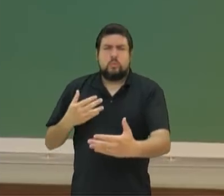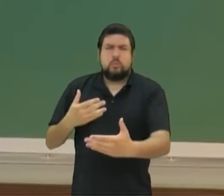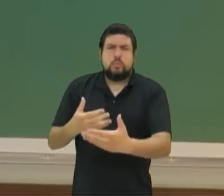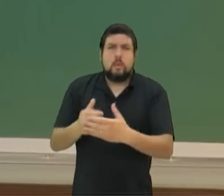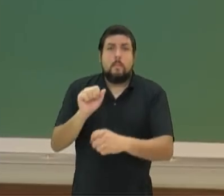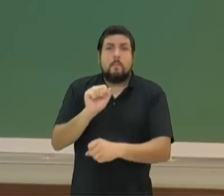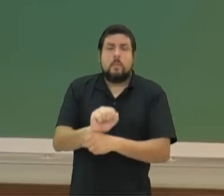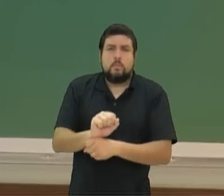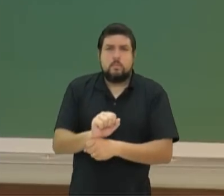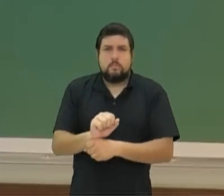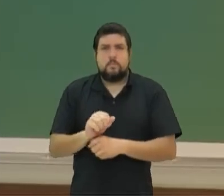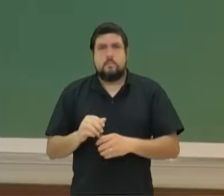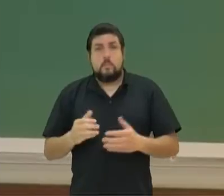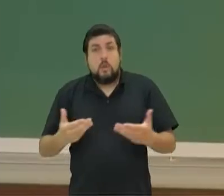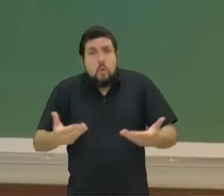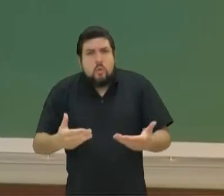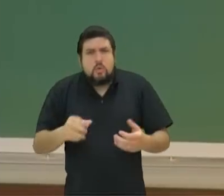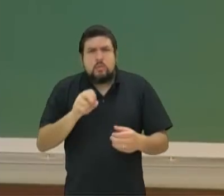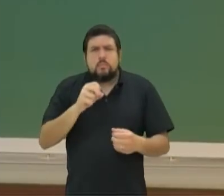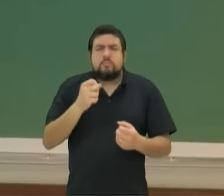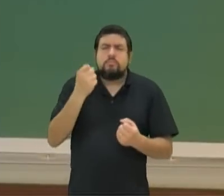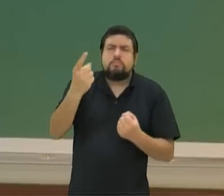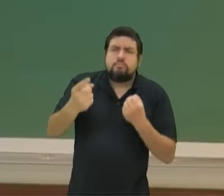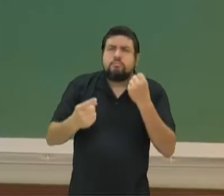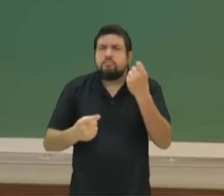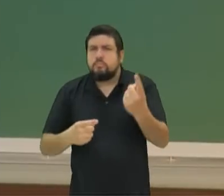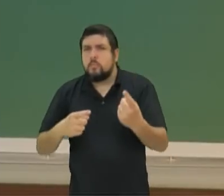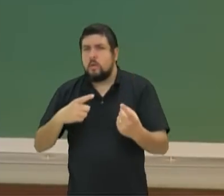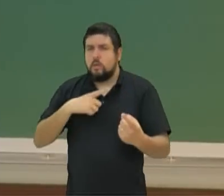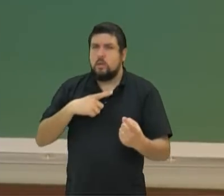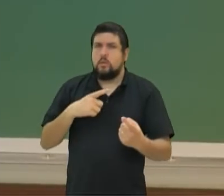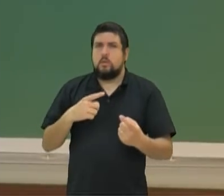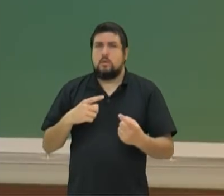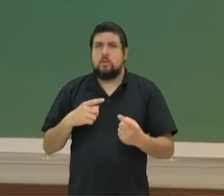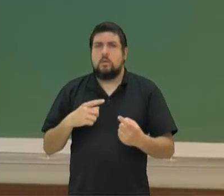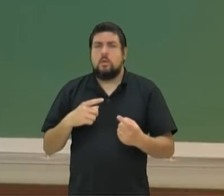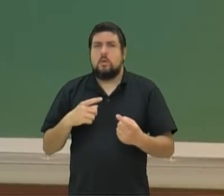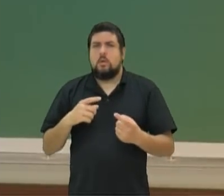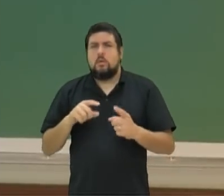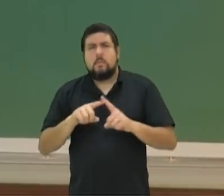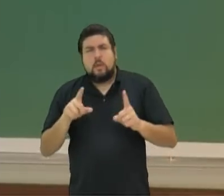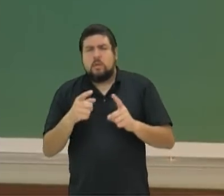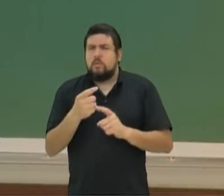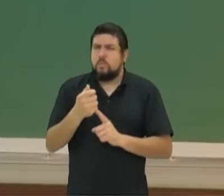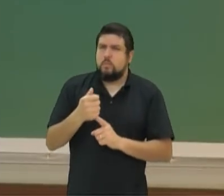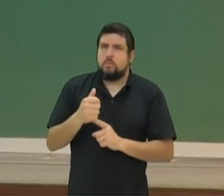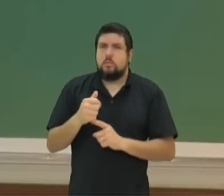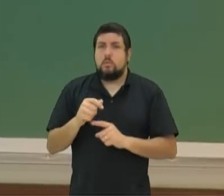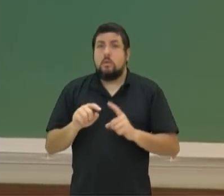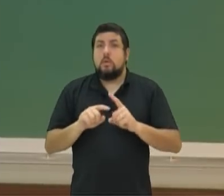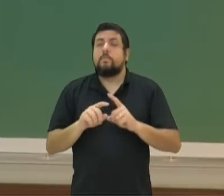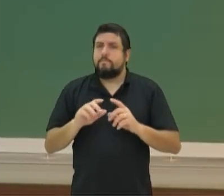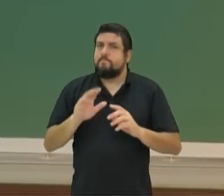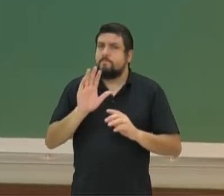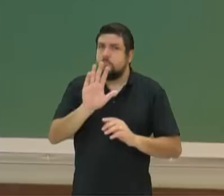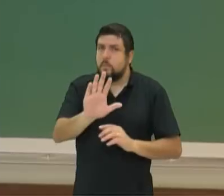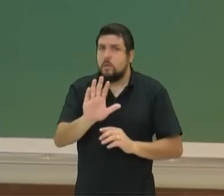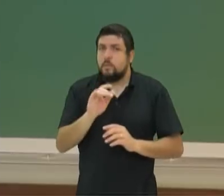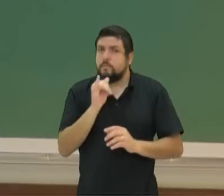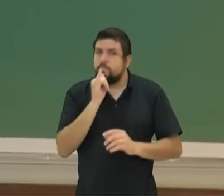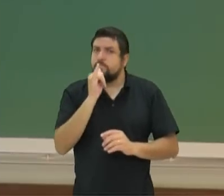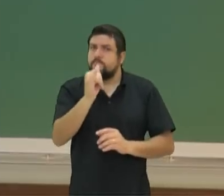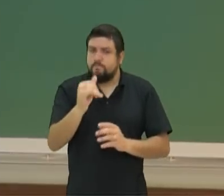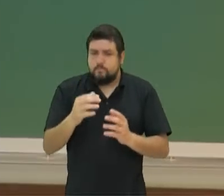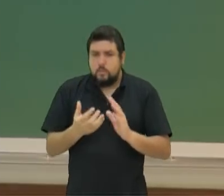mais controlado. E a gente sabe que é perigoso você estar perto de um vulcão quando ele entra em erupção, porque a lava é